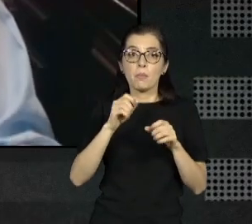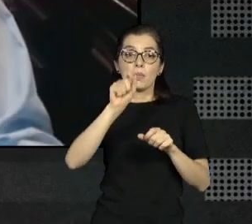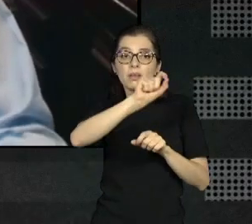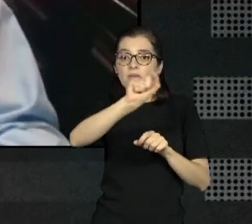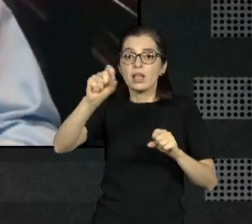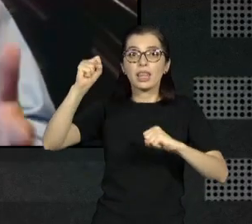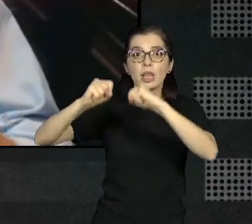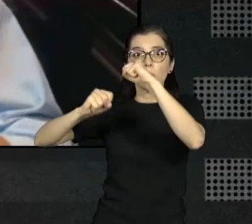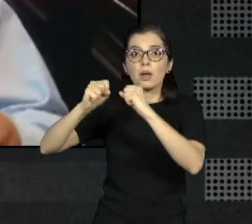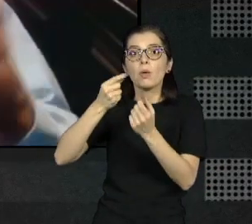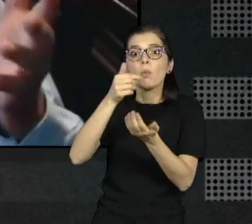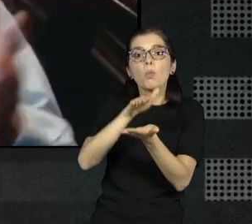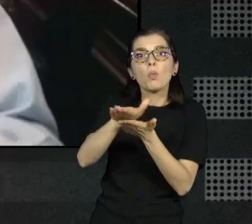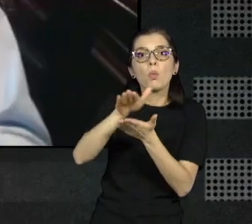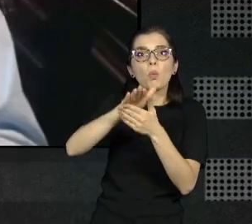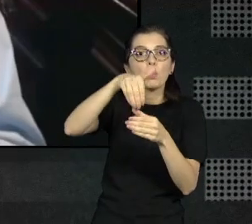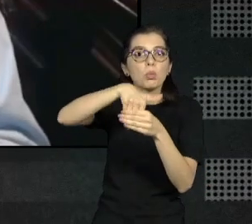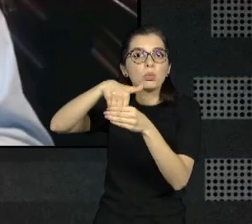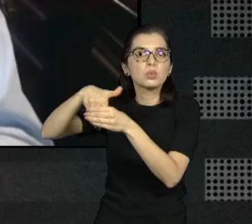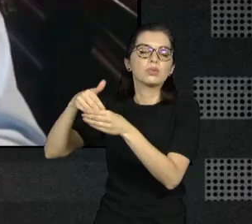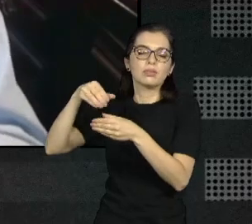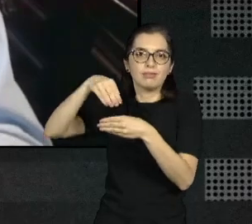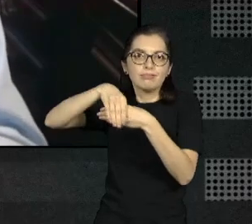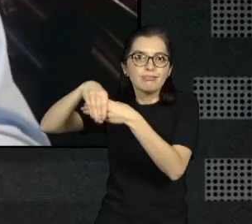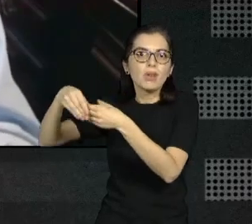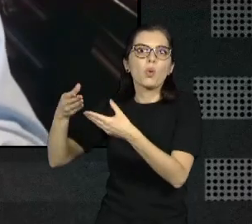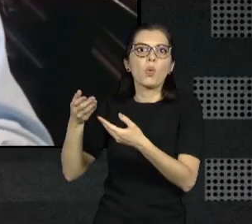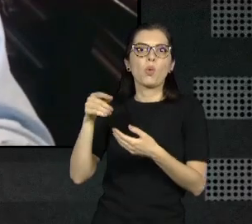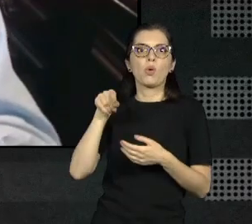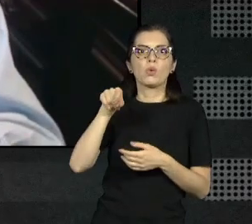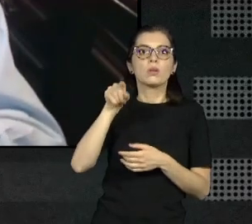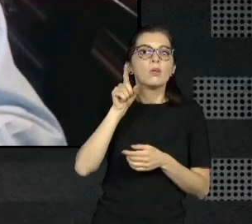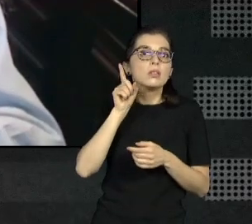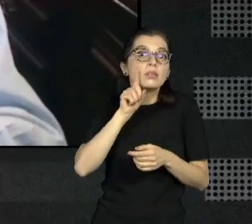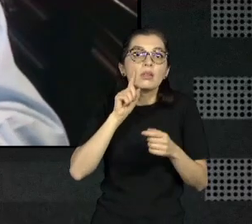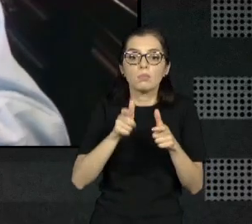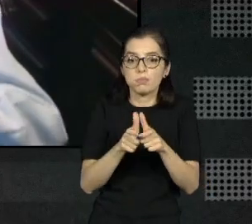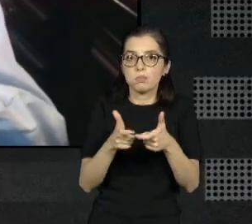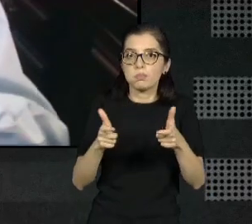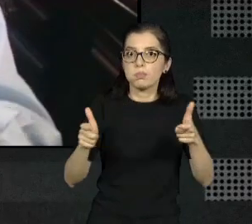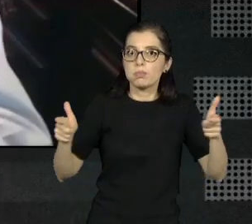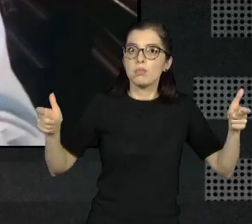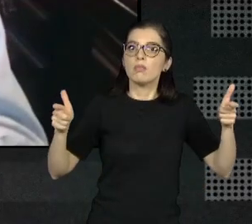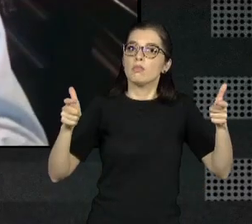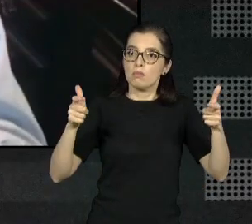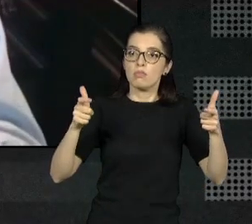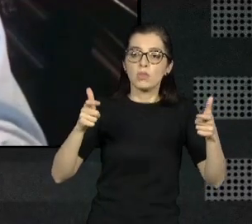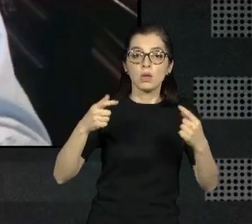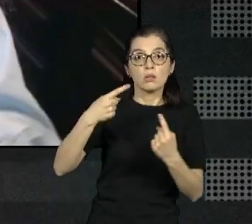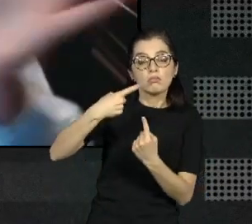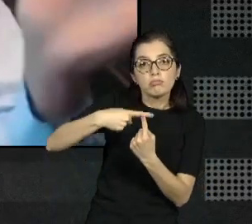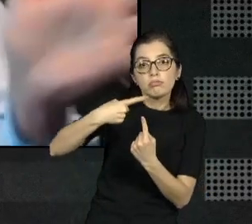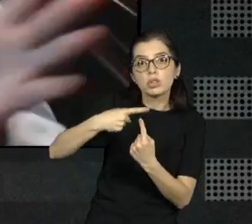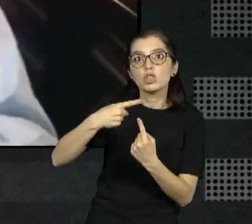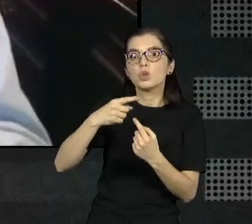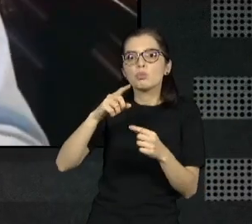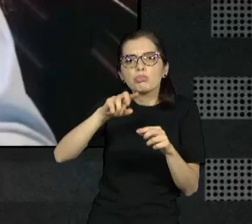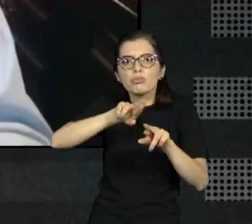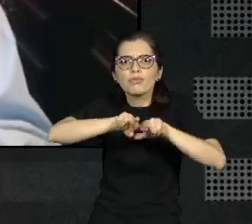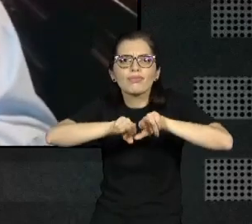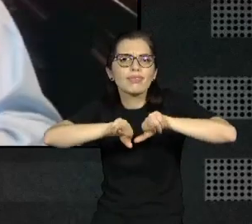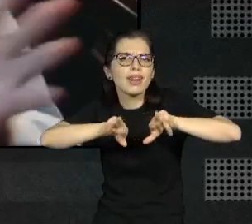isso, nasce um tipo de quadrinhos também ousado,